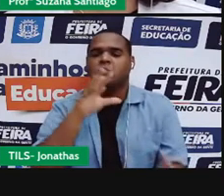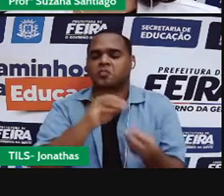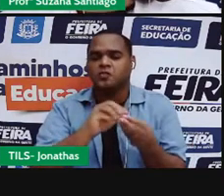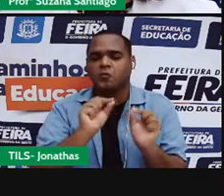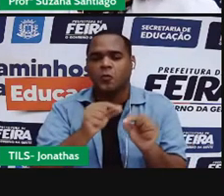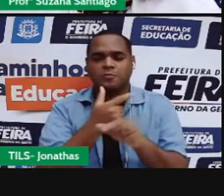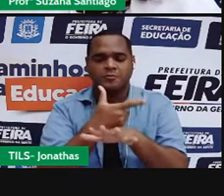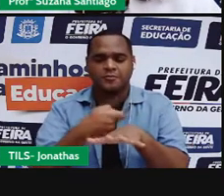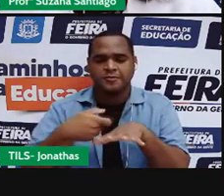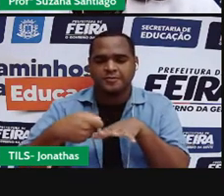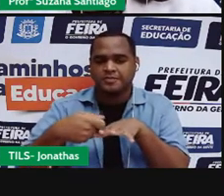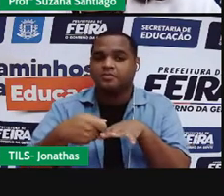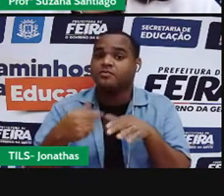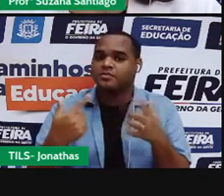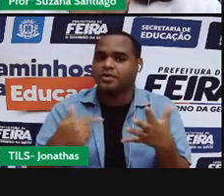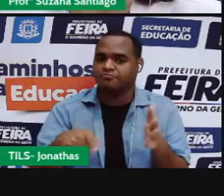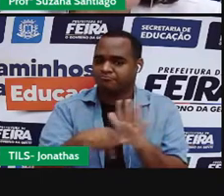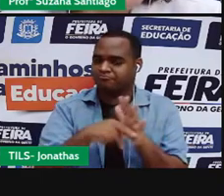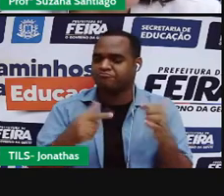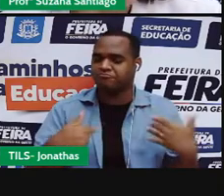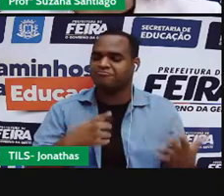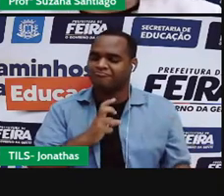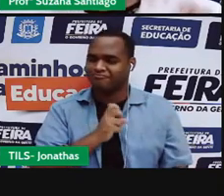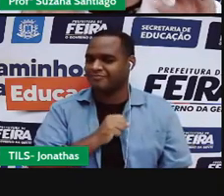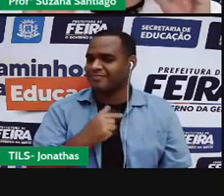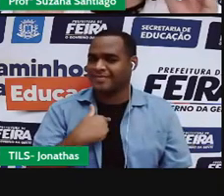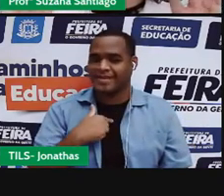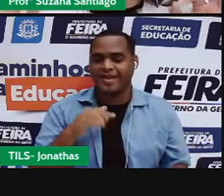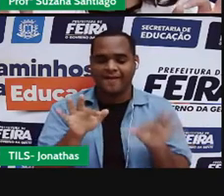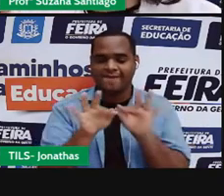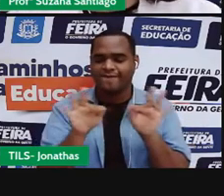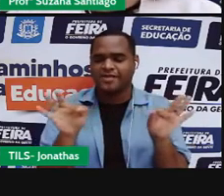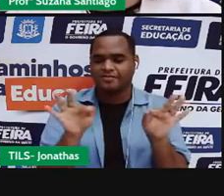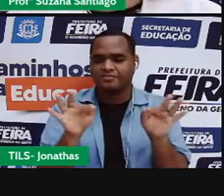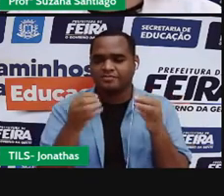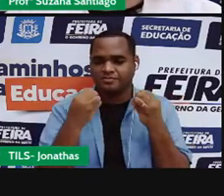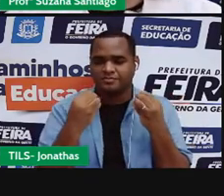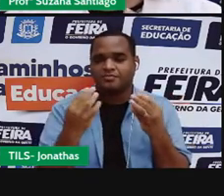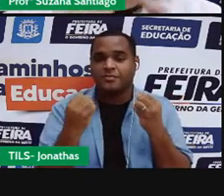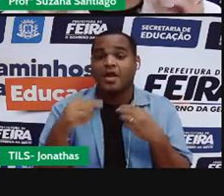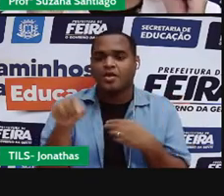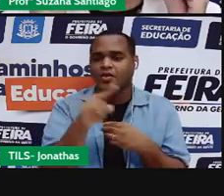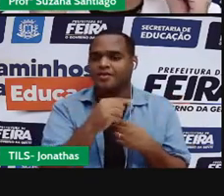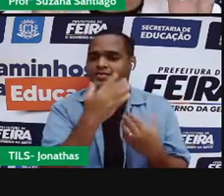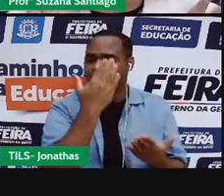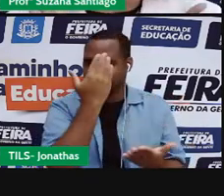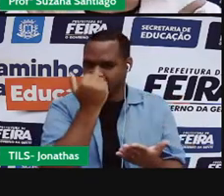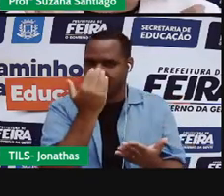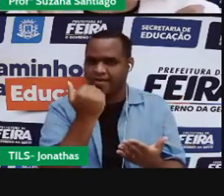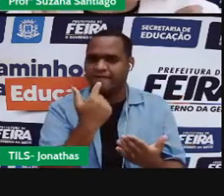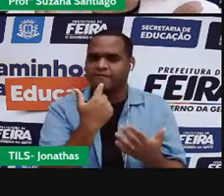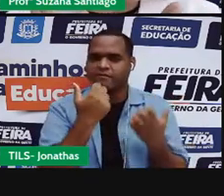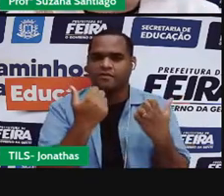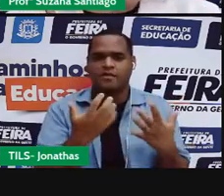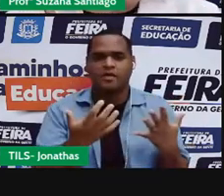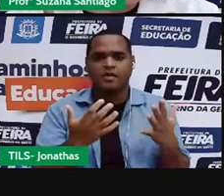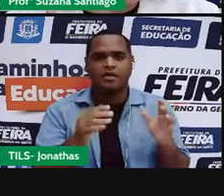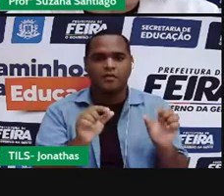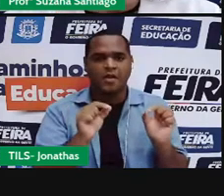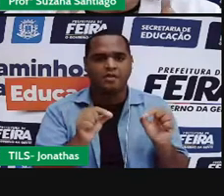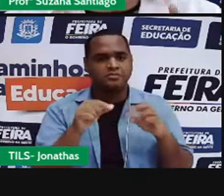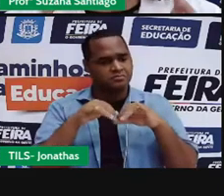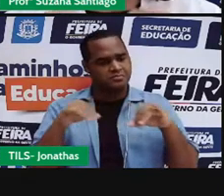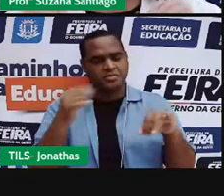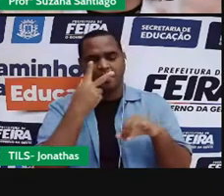fake news? Essa parte eu amo. Tem uma frase vizinha que a gente tem que falar toda vez que a gente vê uma